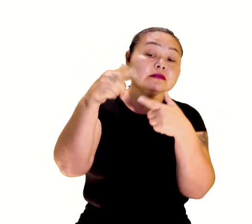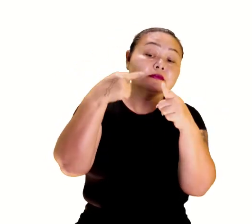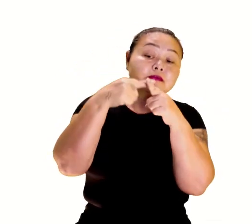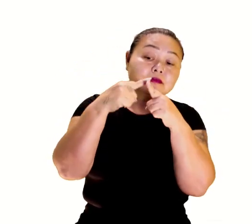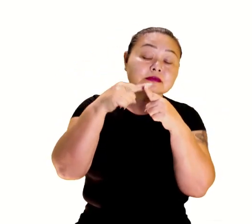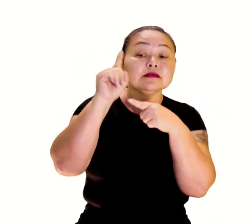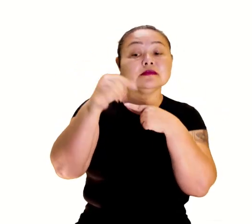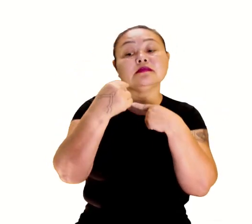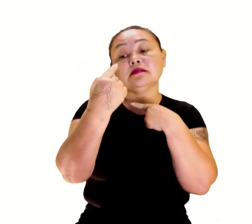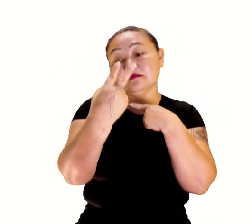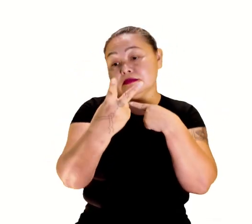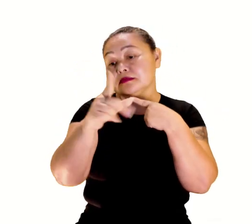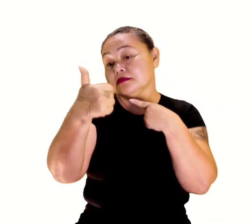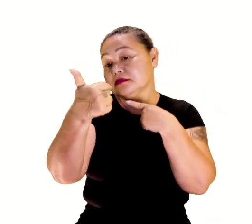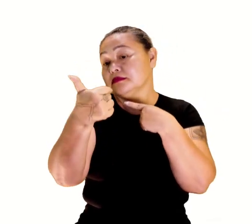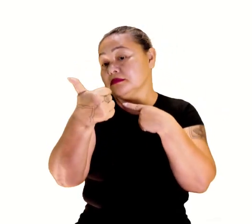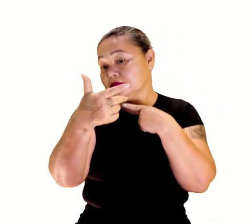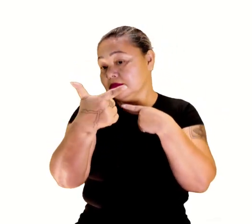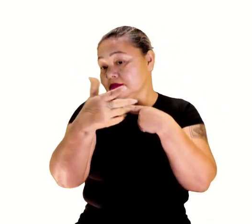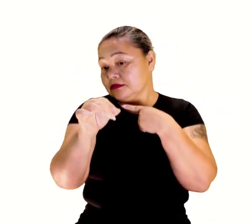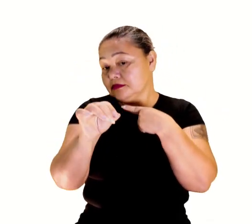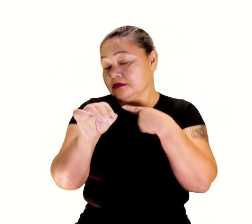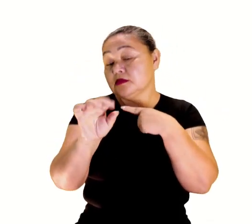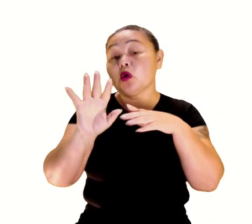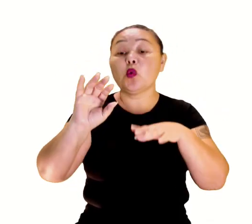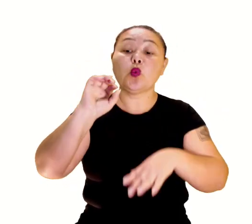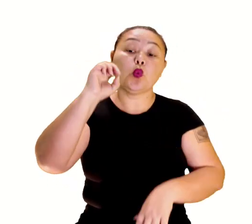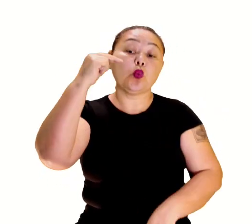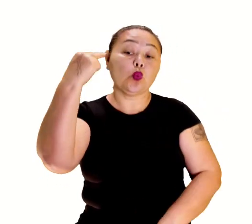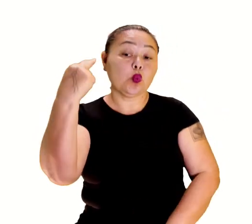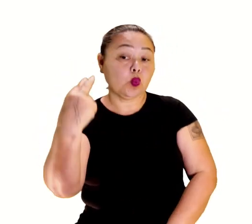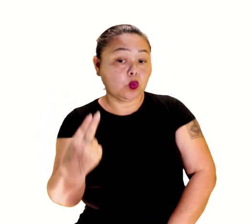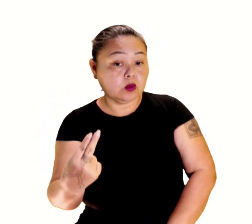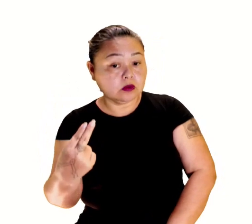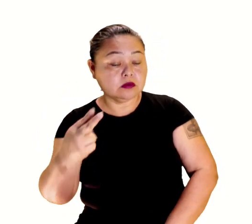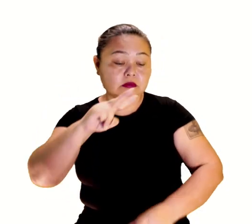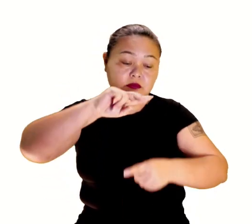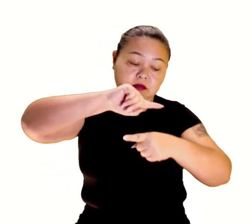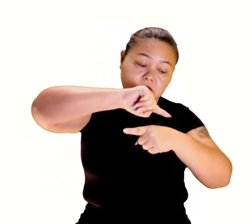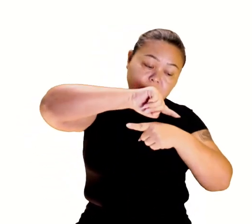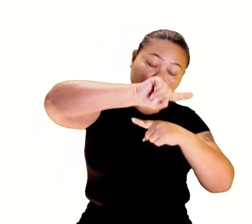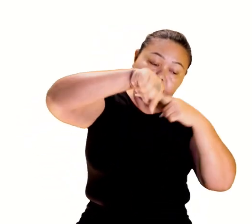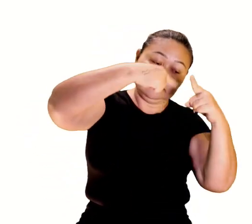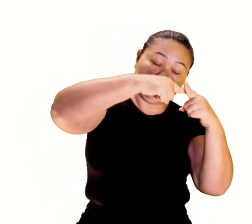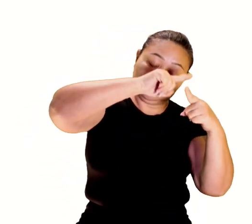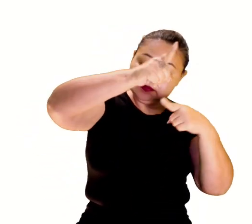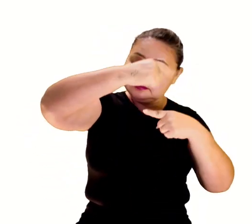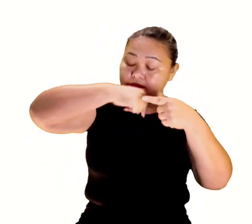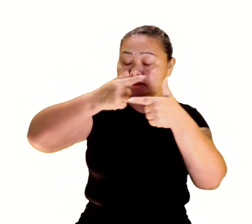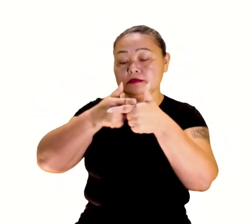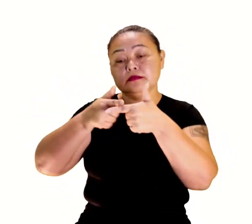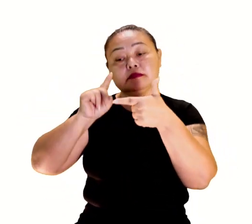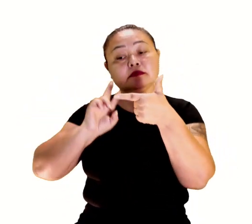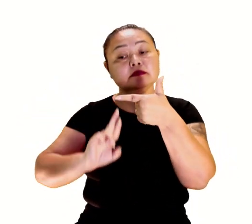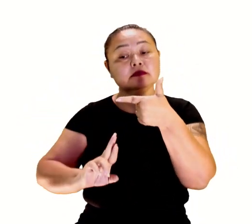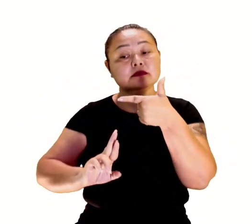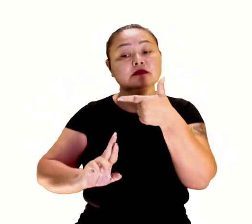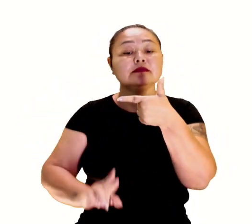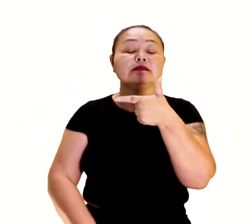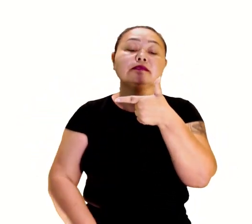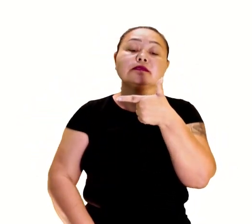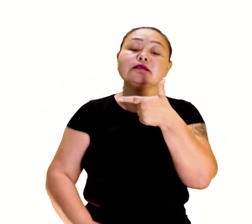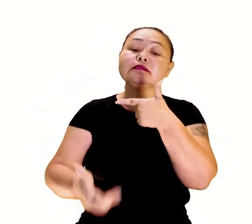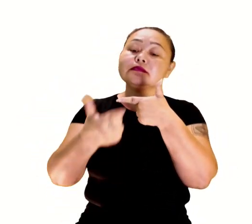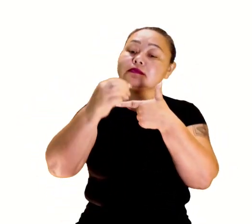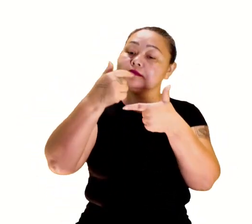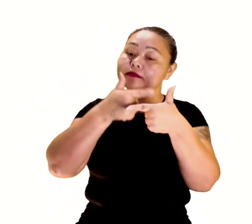dá 20. Ah, tá fácil. Né? Ou a gente aplica a operação inversa, tá? Multiplicando, vai passar dividindo. 20 dividido